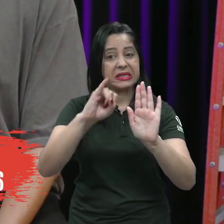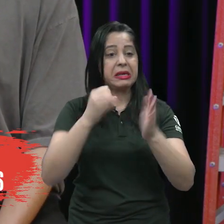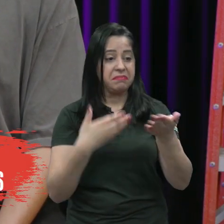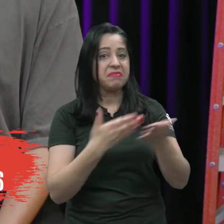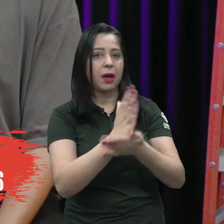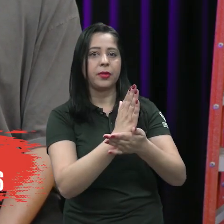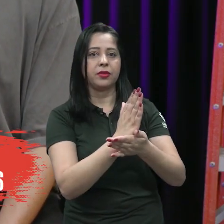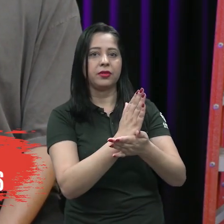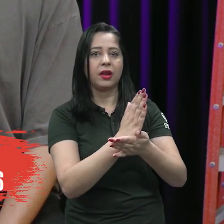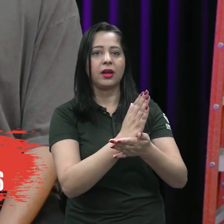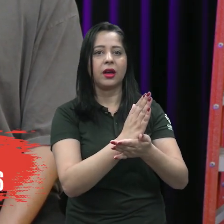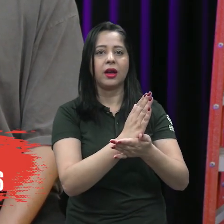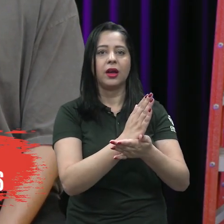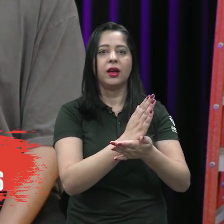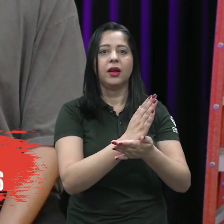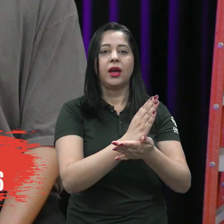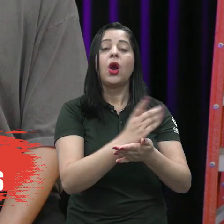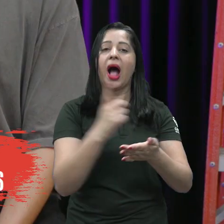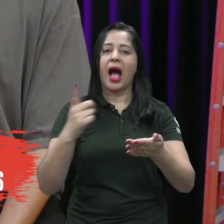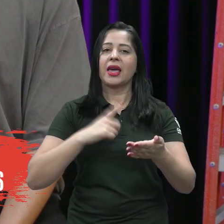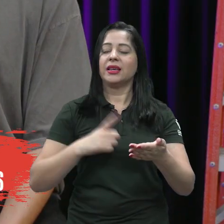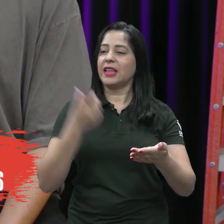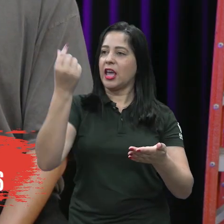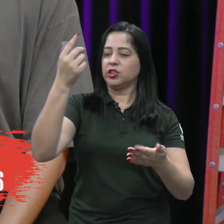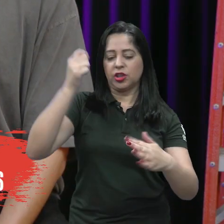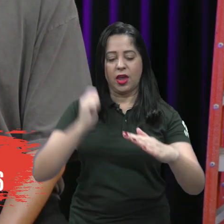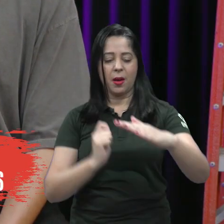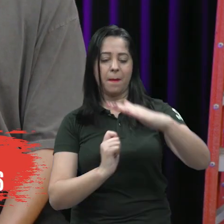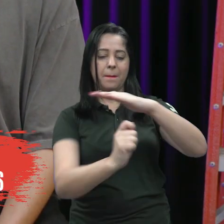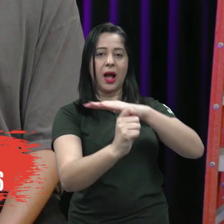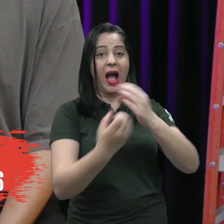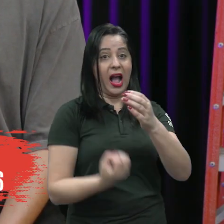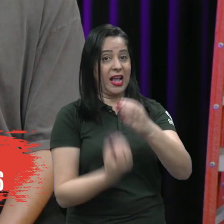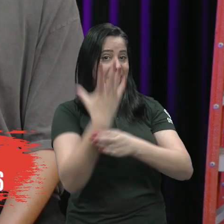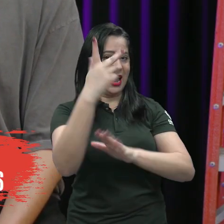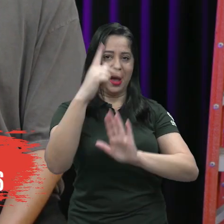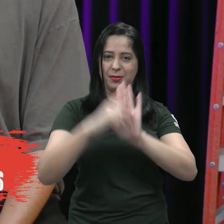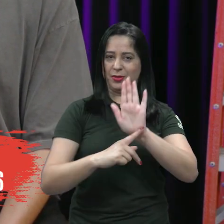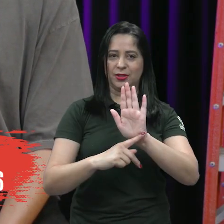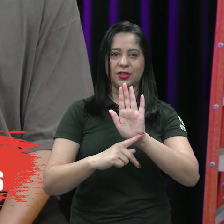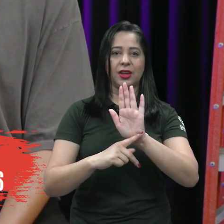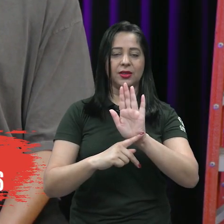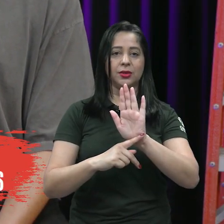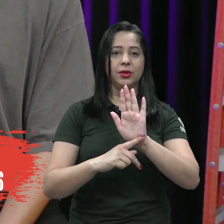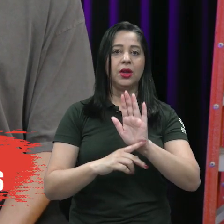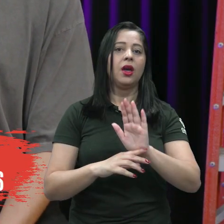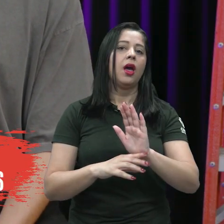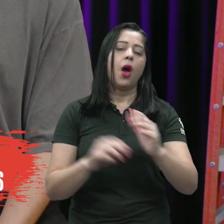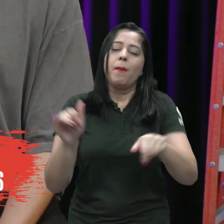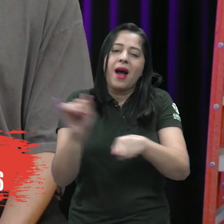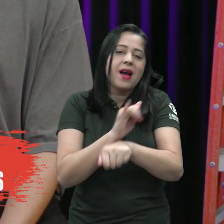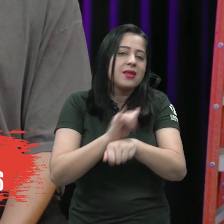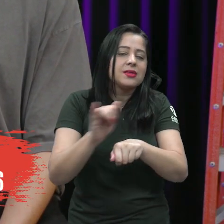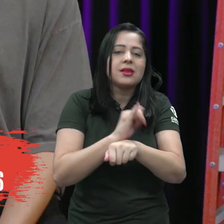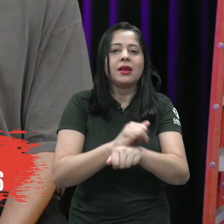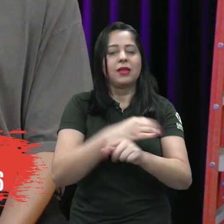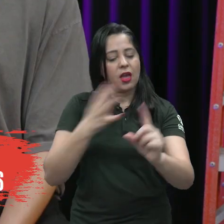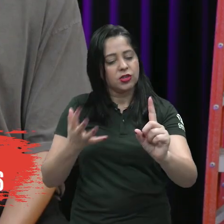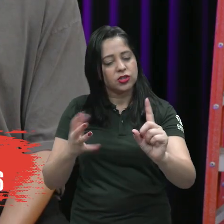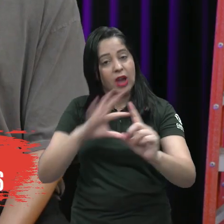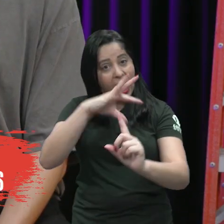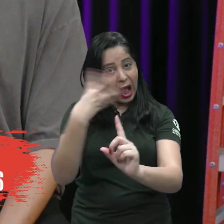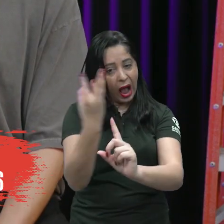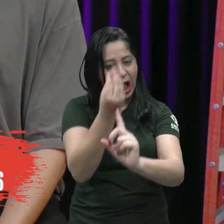se aprovadas, recebem um incentivo financeiro para colocar a ideia em prática. É um jeito aí de fomentar a arte local e fazer uma